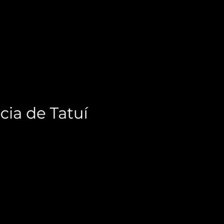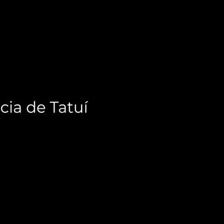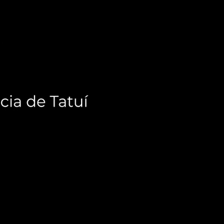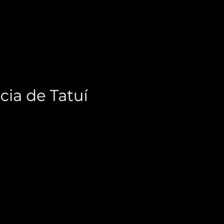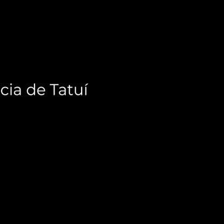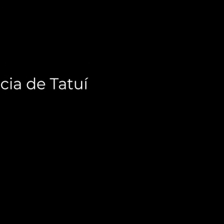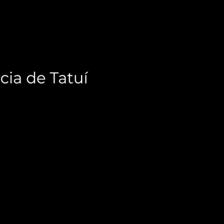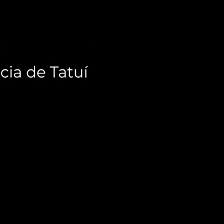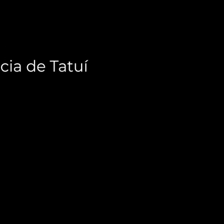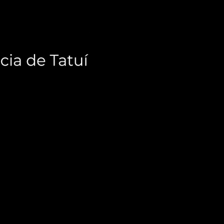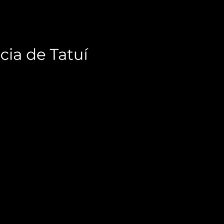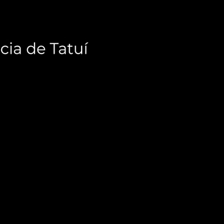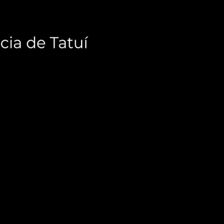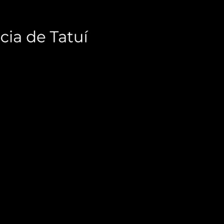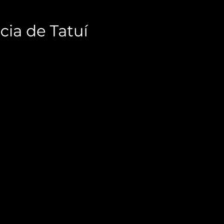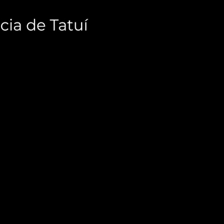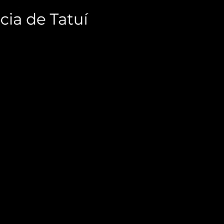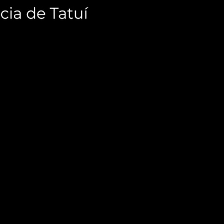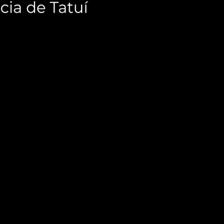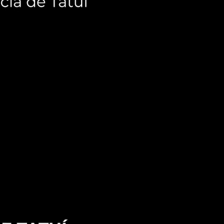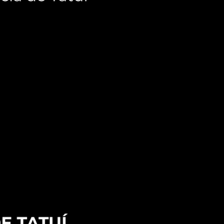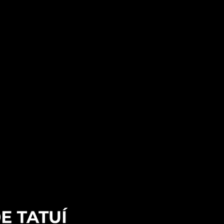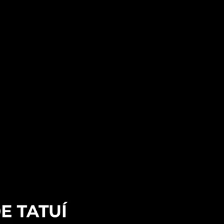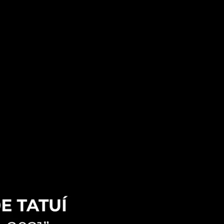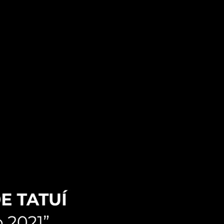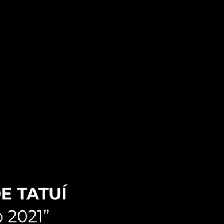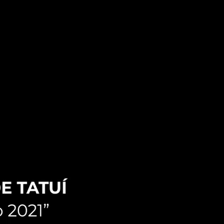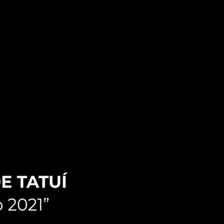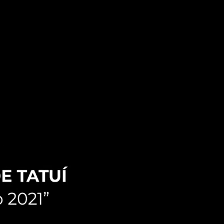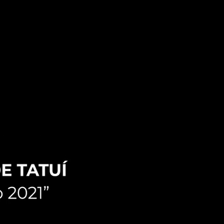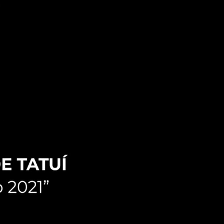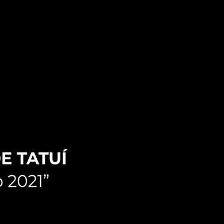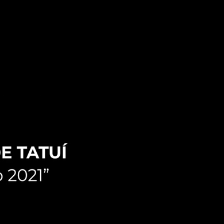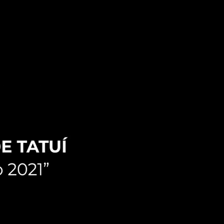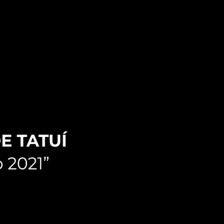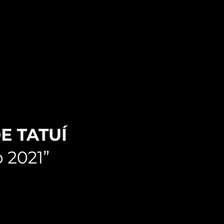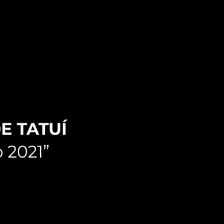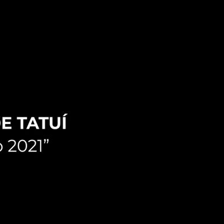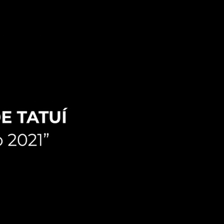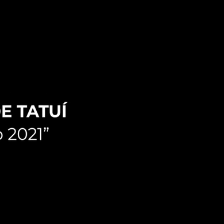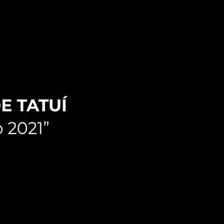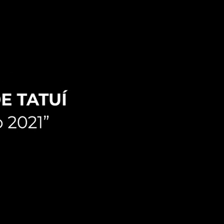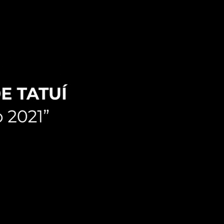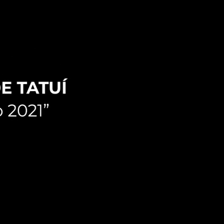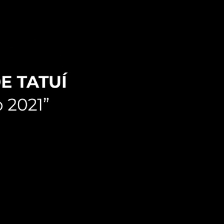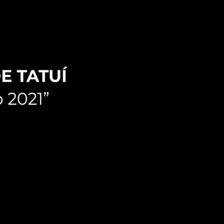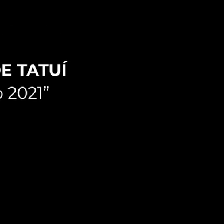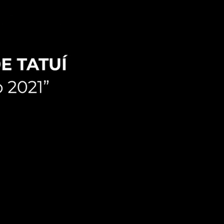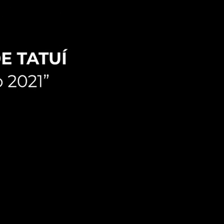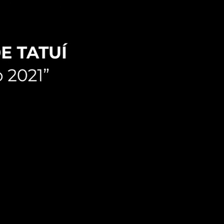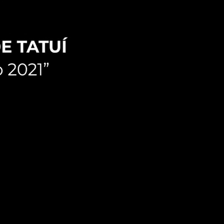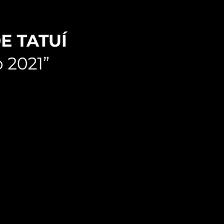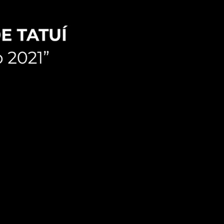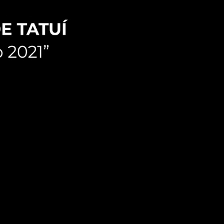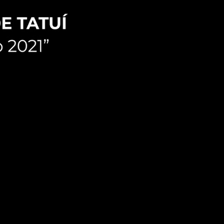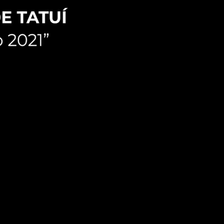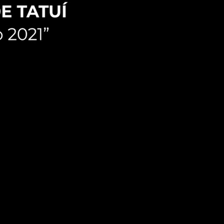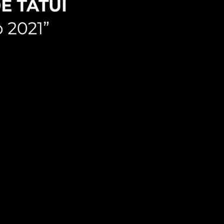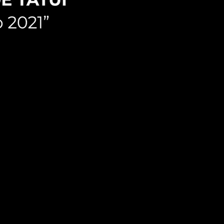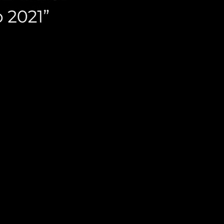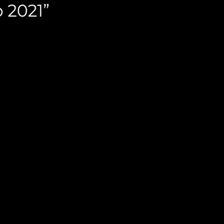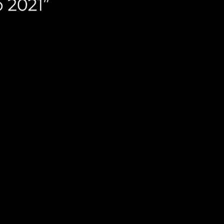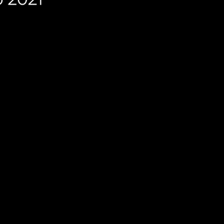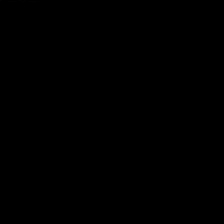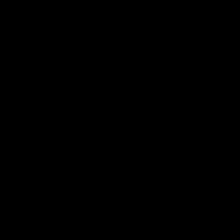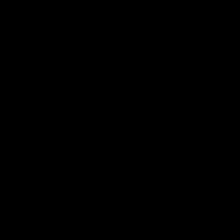Orientação de acessibilidade e inclusão, Carla Cremonês Gambaroto. Colaboração e orientação de audiodescrição, Luiz Henrique